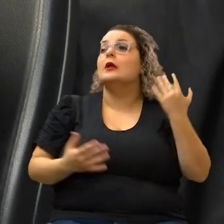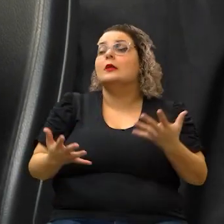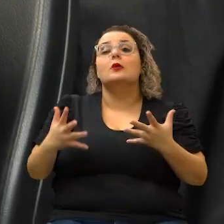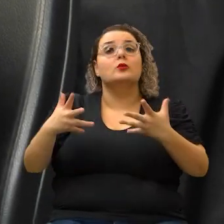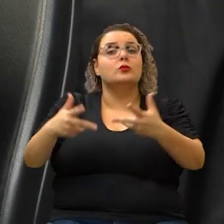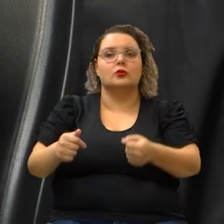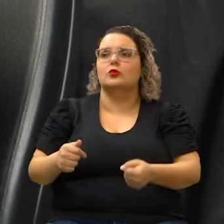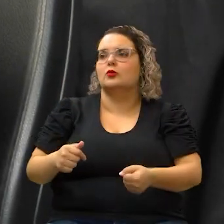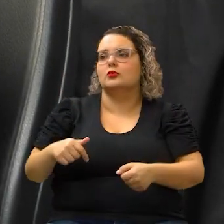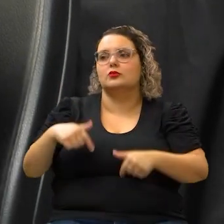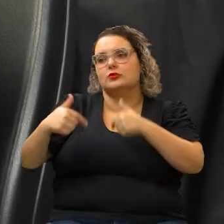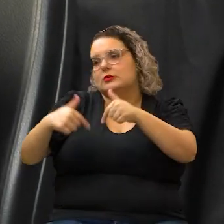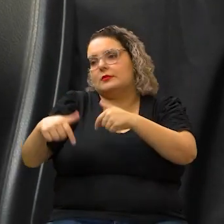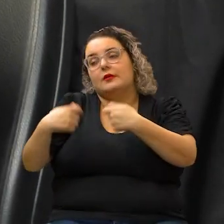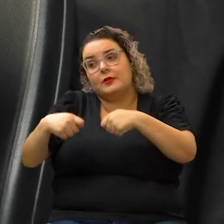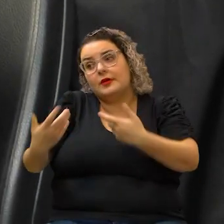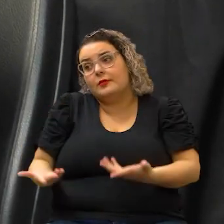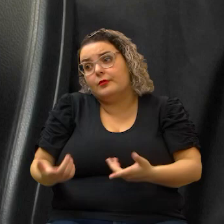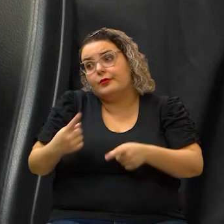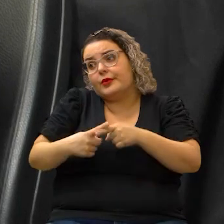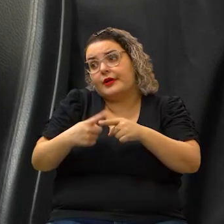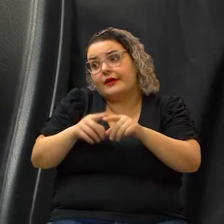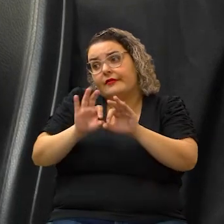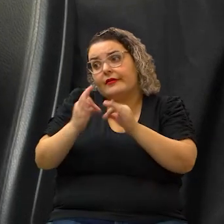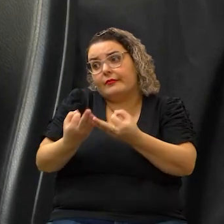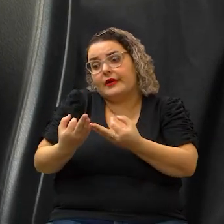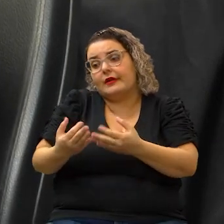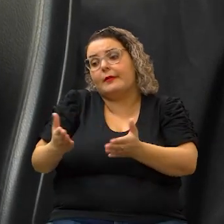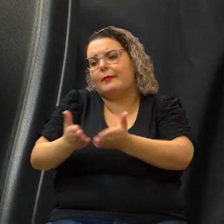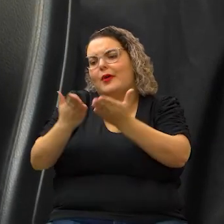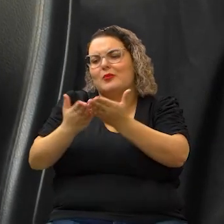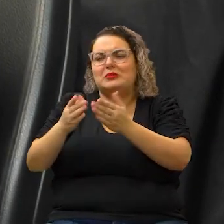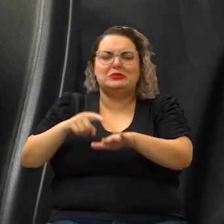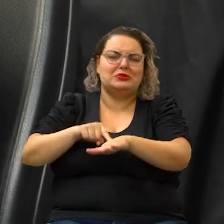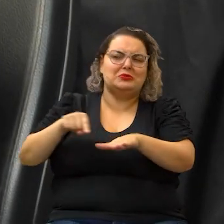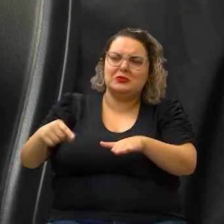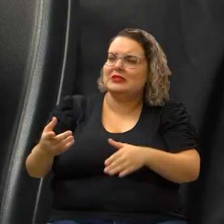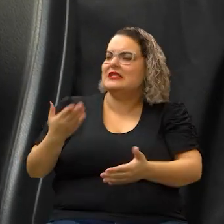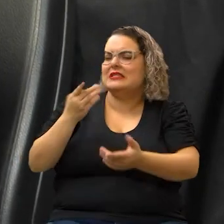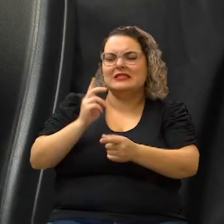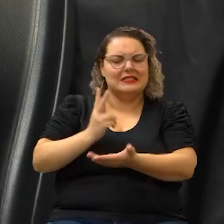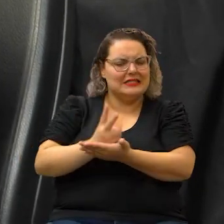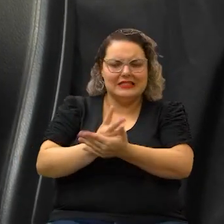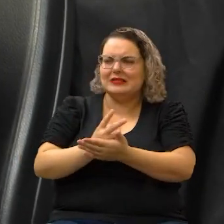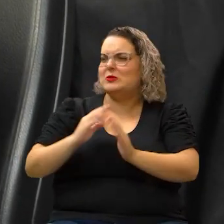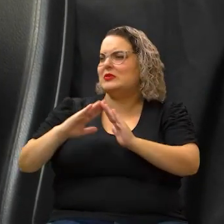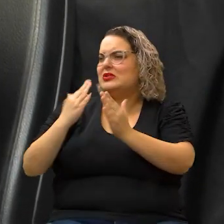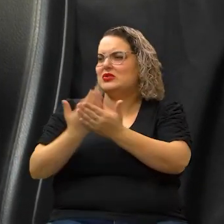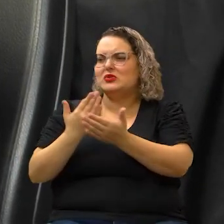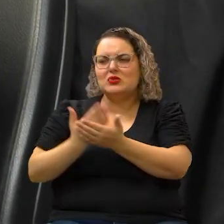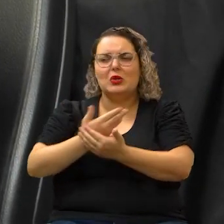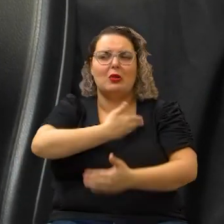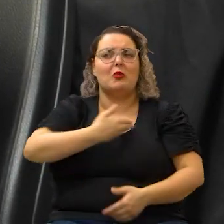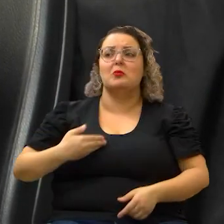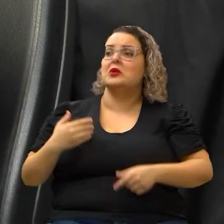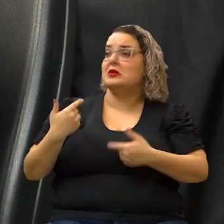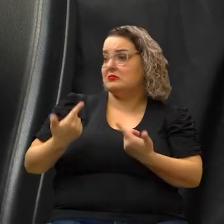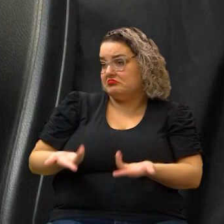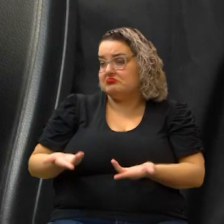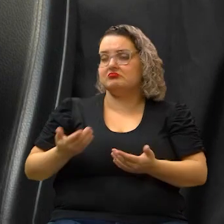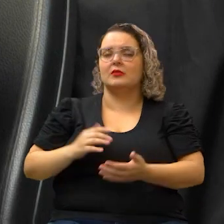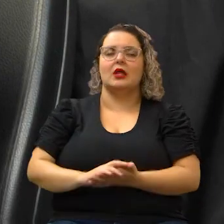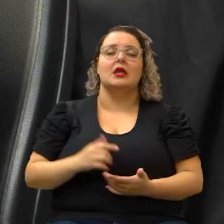precisava trabalhar naquela época, porque era família pobre, né? Excluída socialmente. Sempre estudei em escola pública. E então eu fui